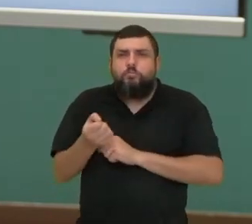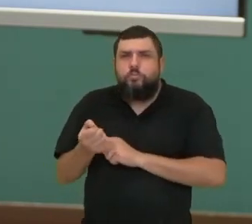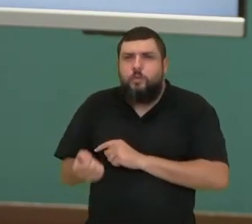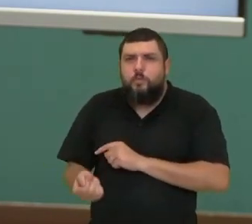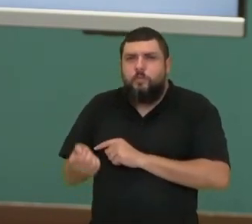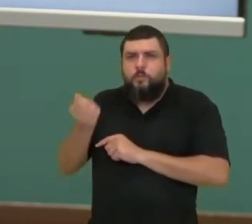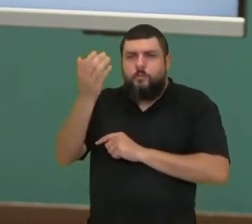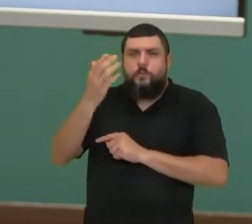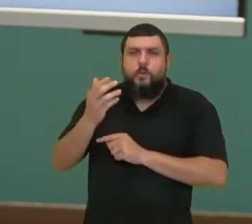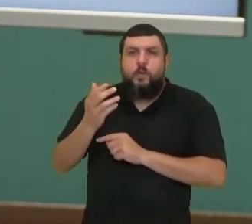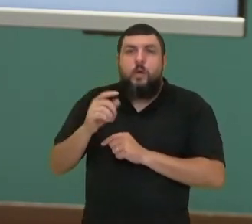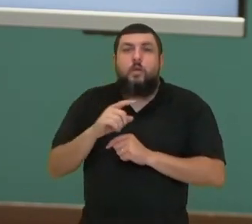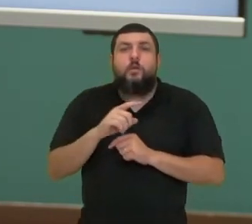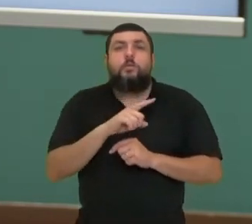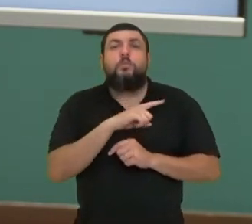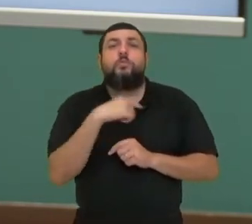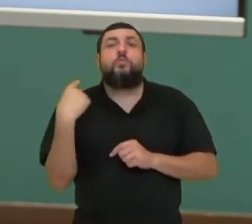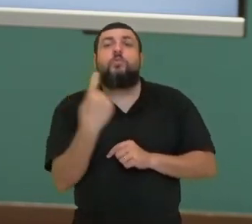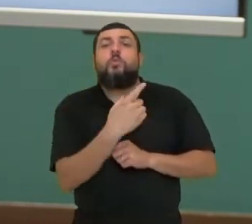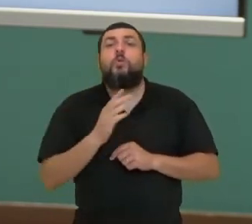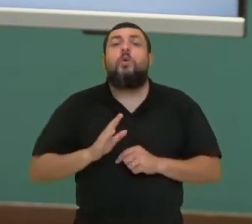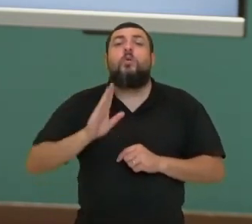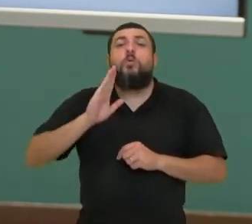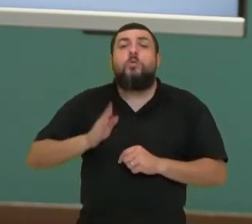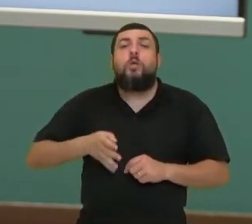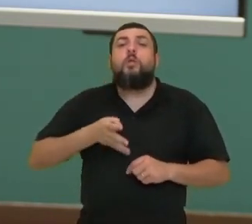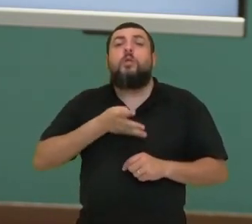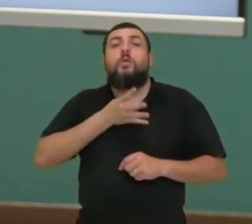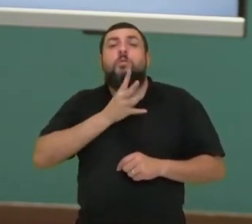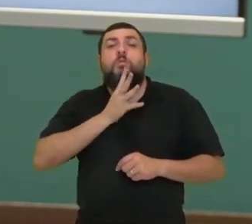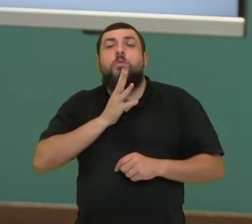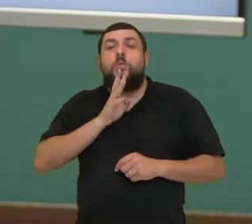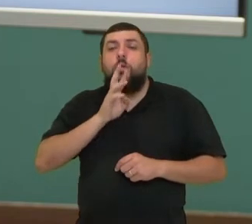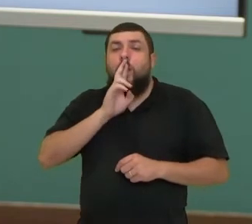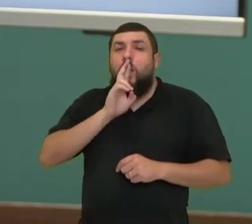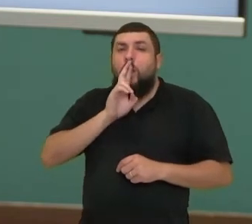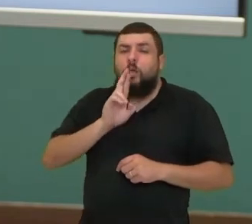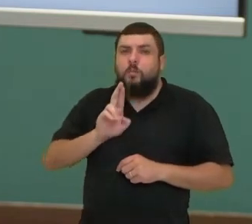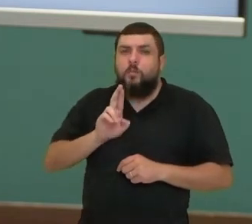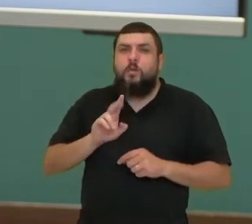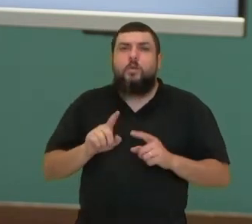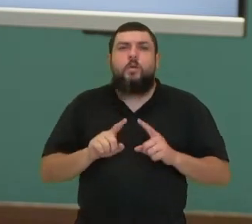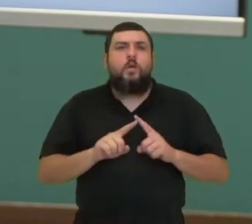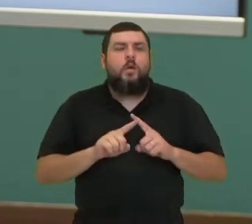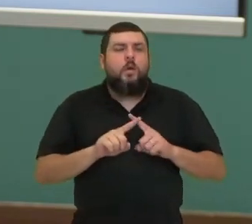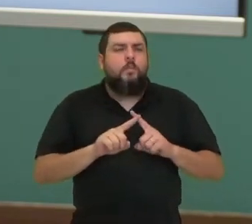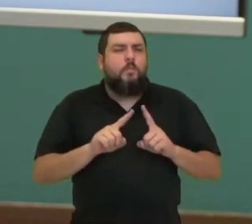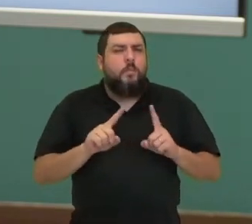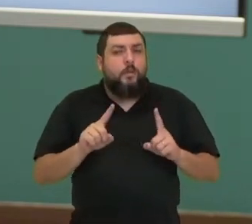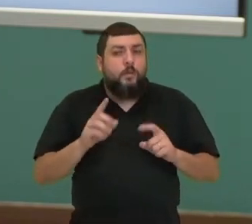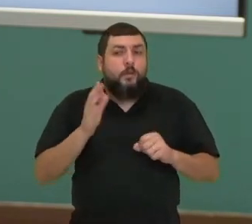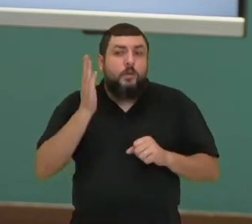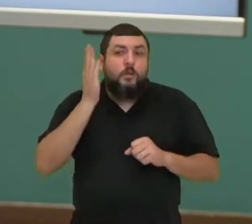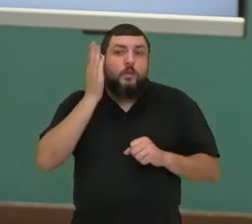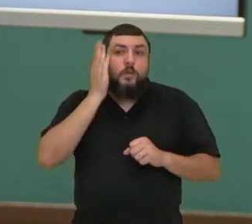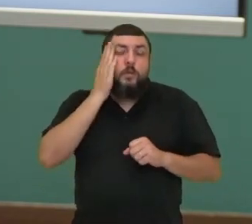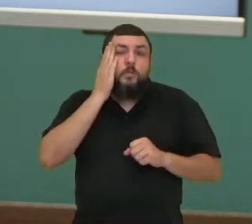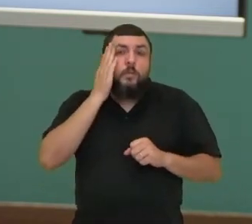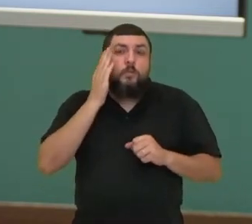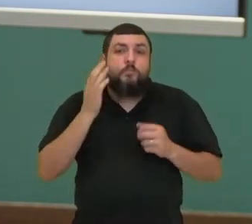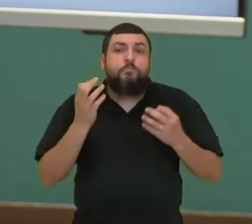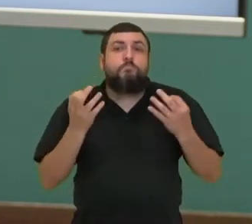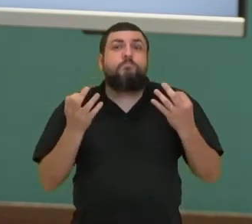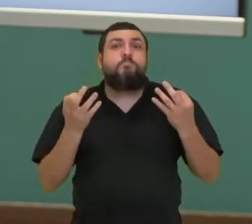mesmo que a gente conheça todos os possíveis resultados, nós não podemos saber com exatidão qual de fato